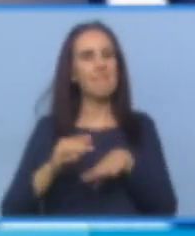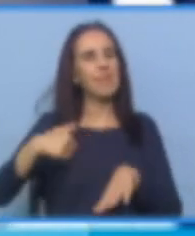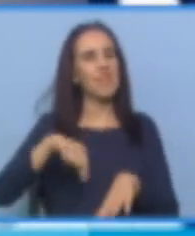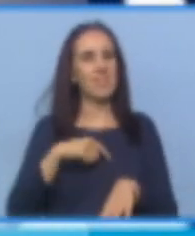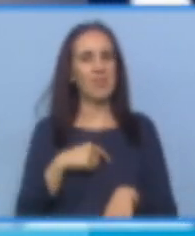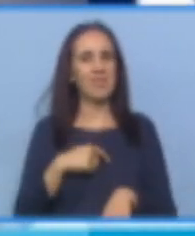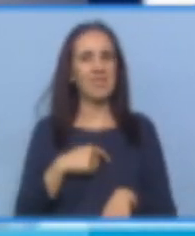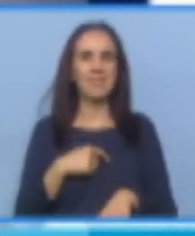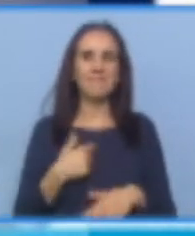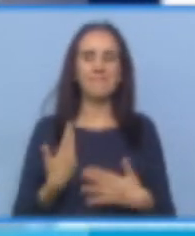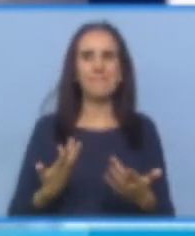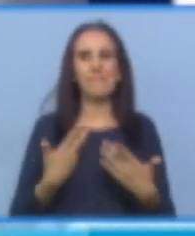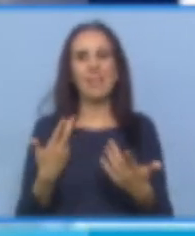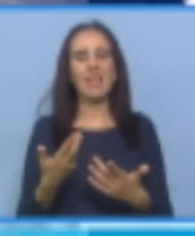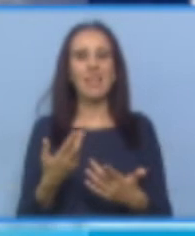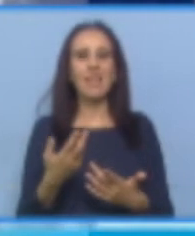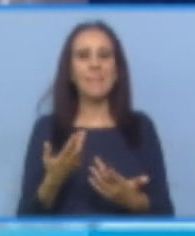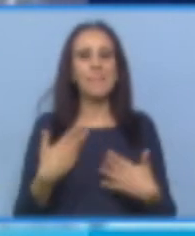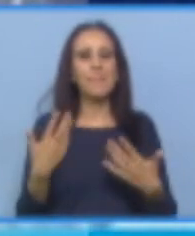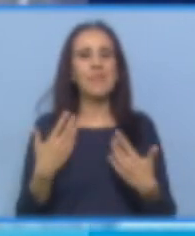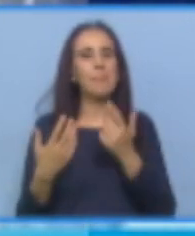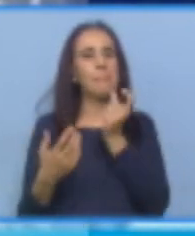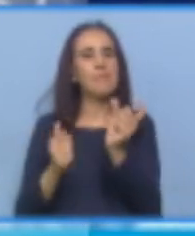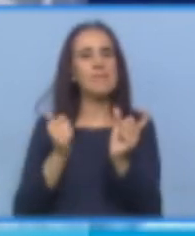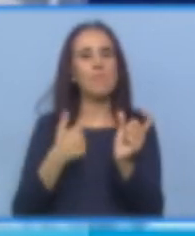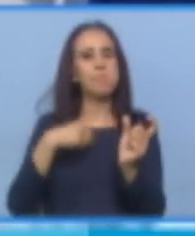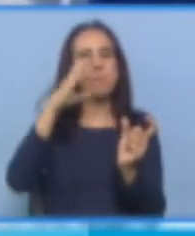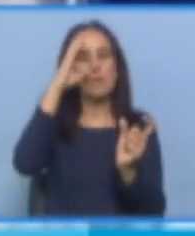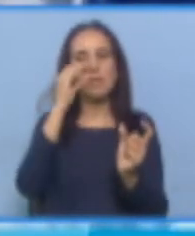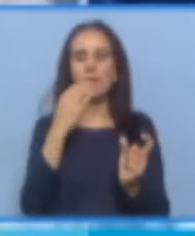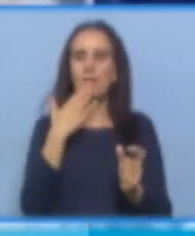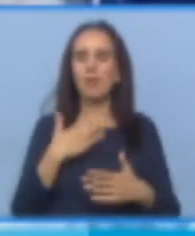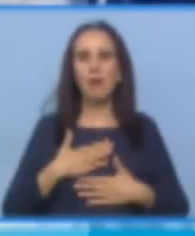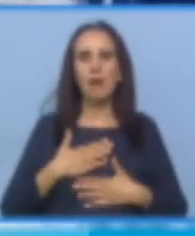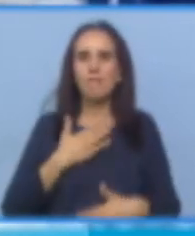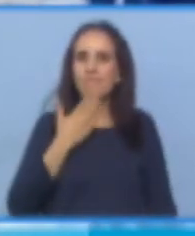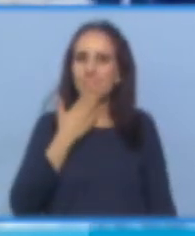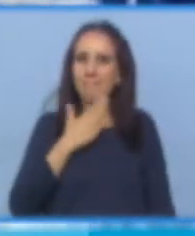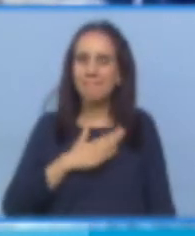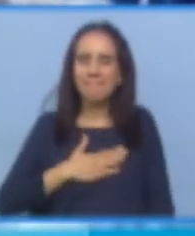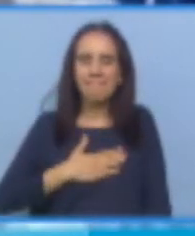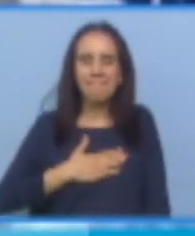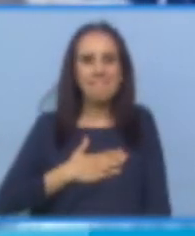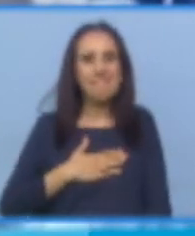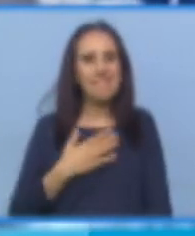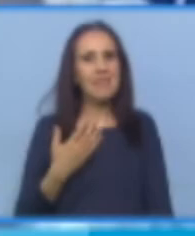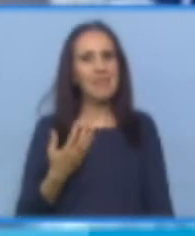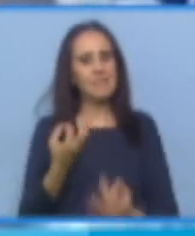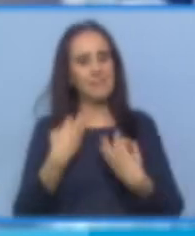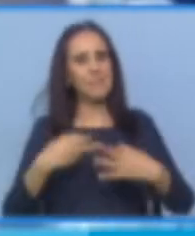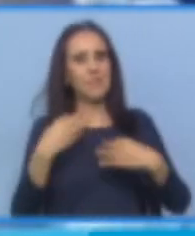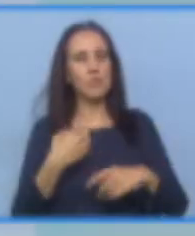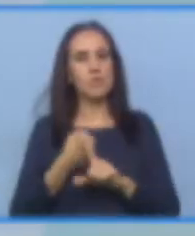e quase, não sei dizer a palavra certa, mas quase que nos consola de alguma maneira. Há muito realismo também